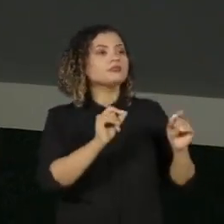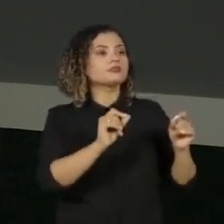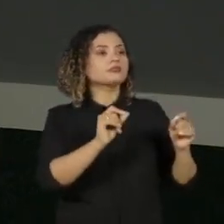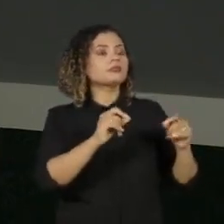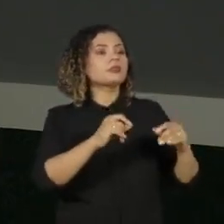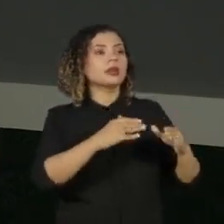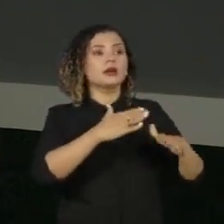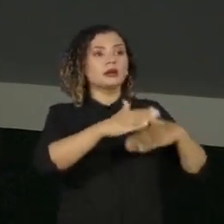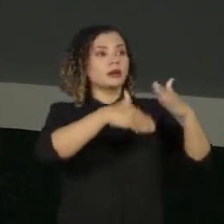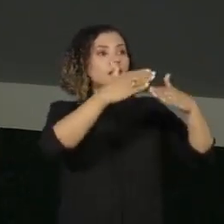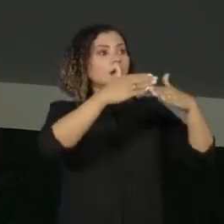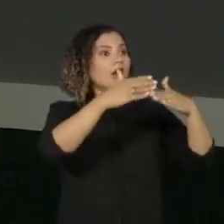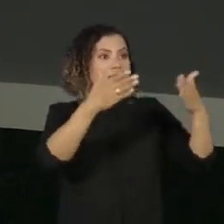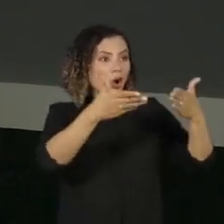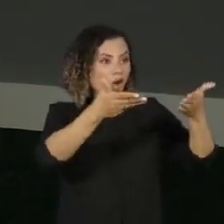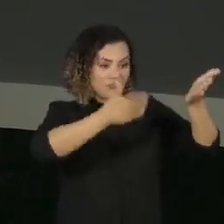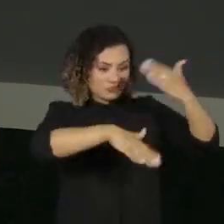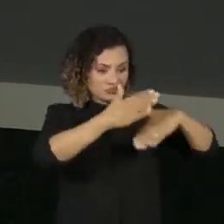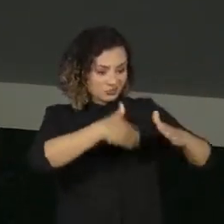retorno, de